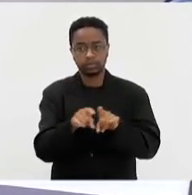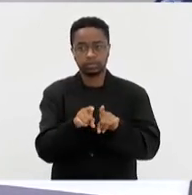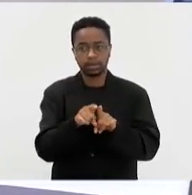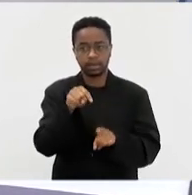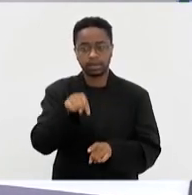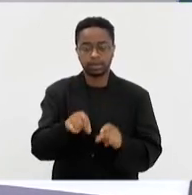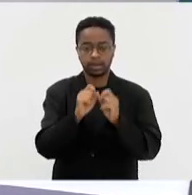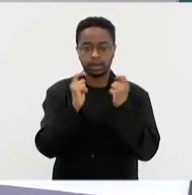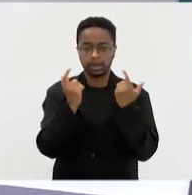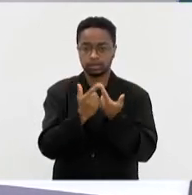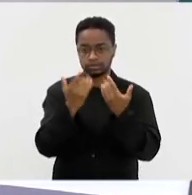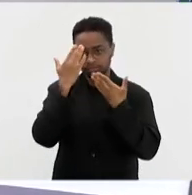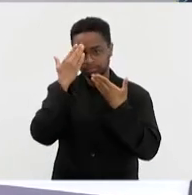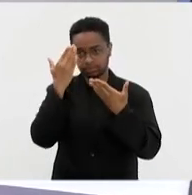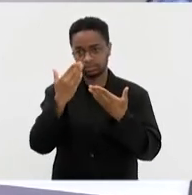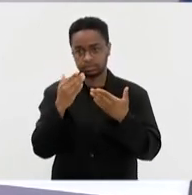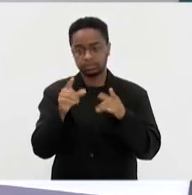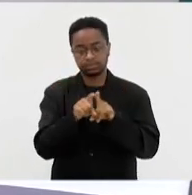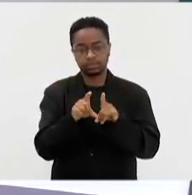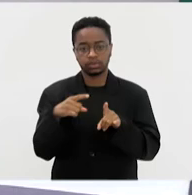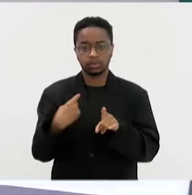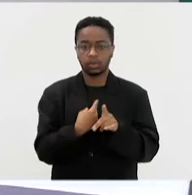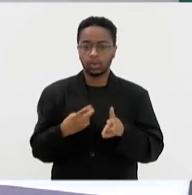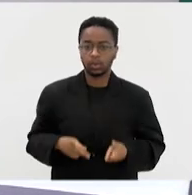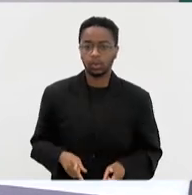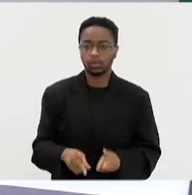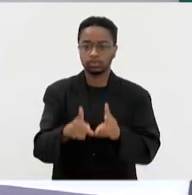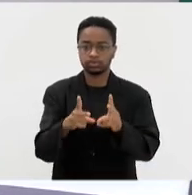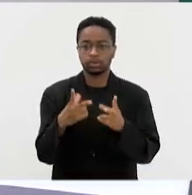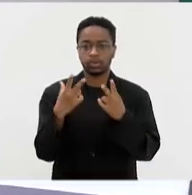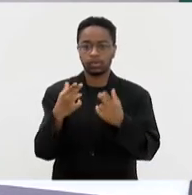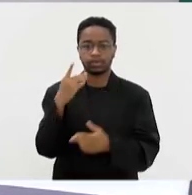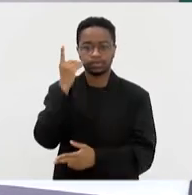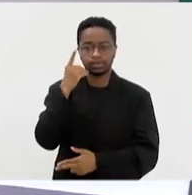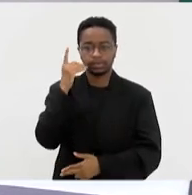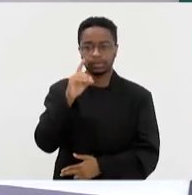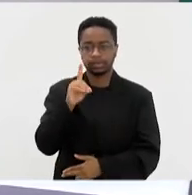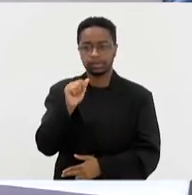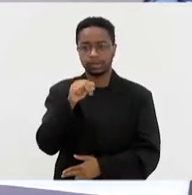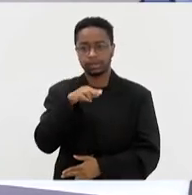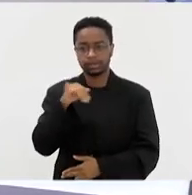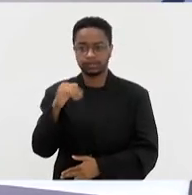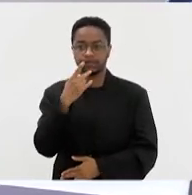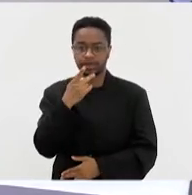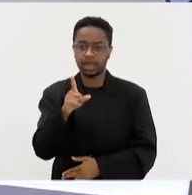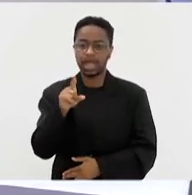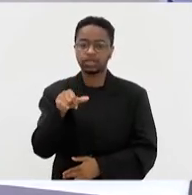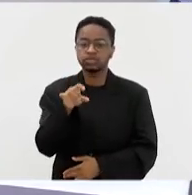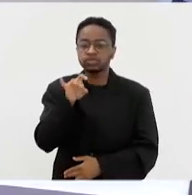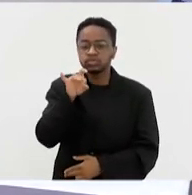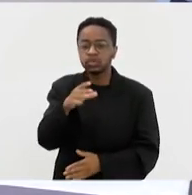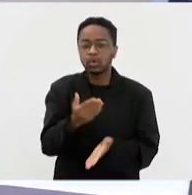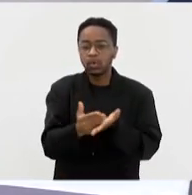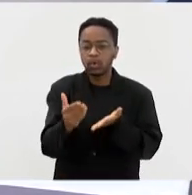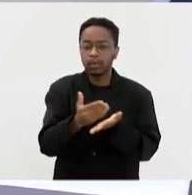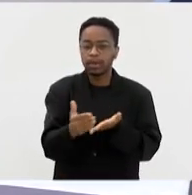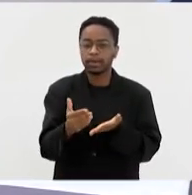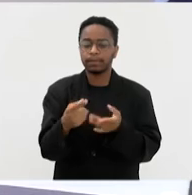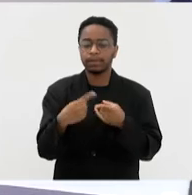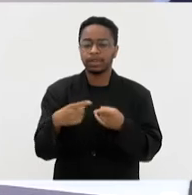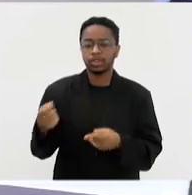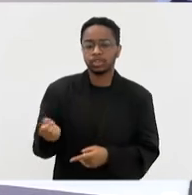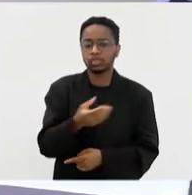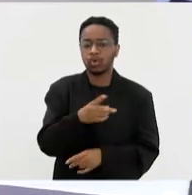foi dada. E vamos continuar, como a deputada Dani falou. Estamos só no início dessa batalha. É uma coisa muito nova, que